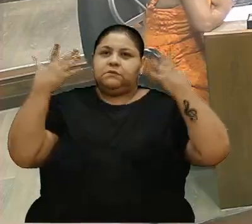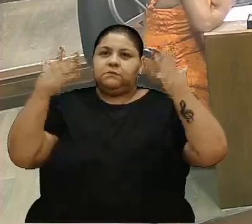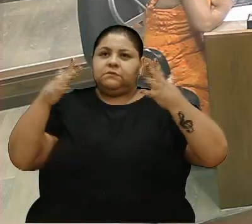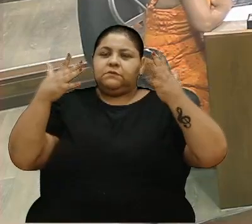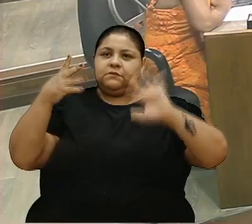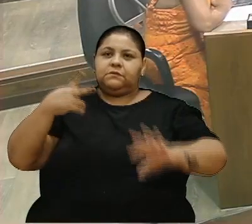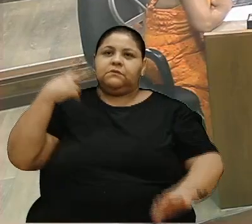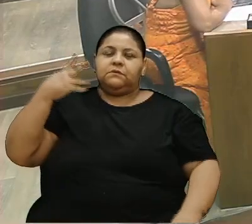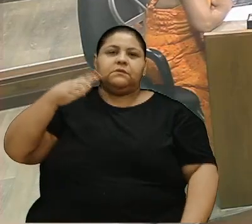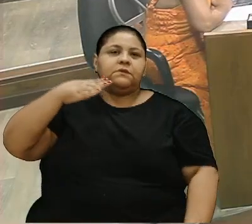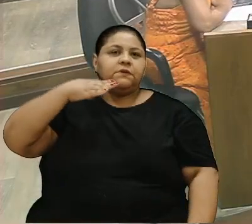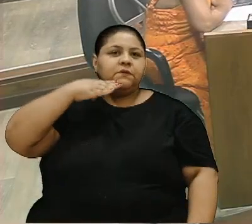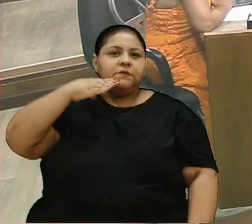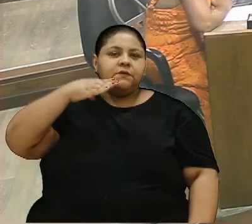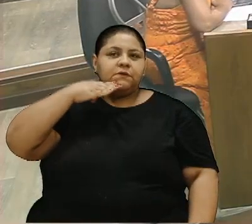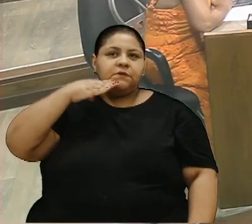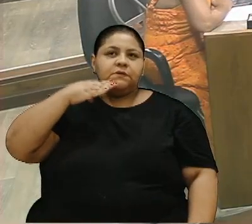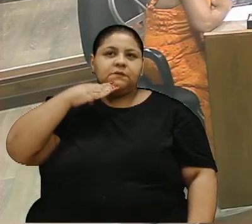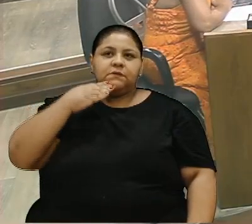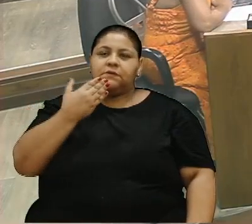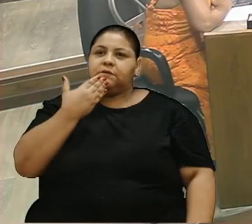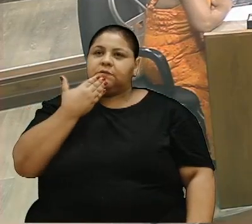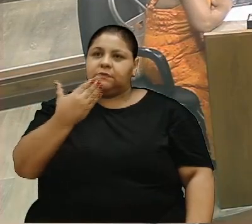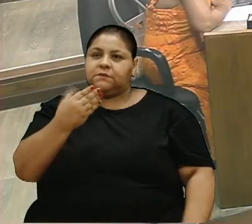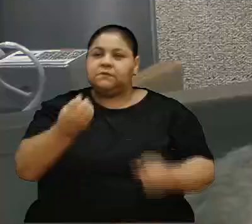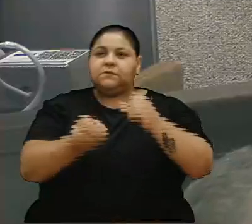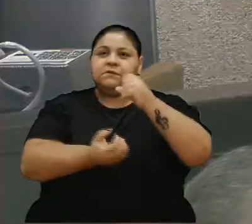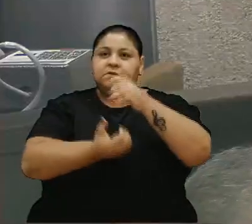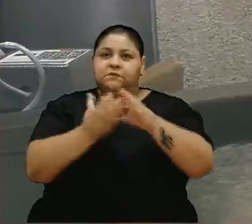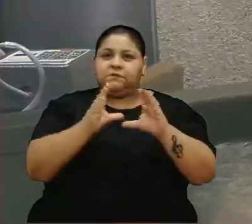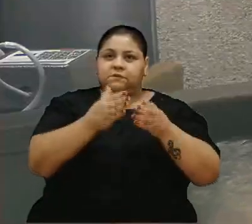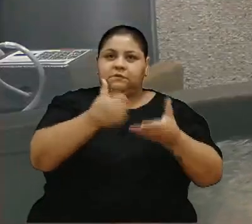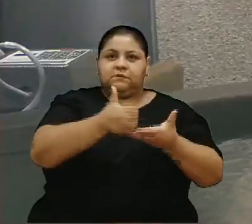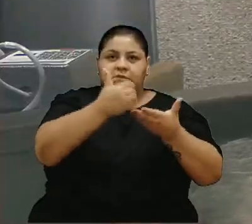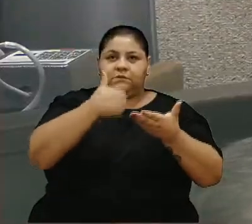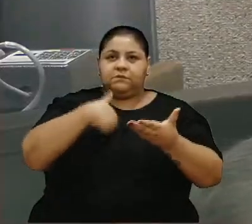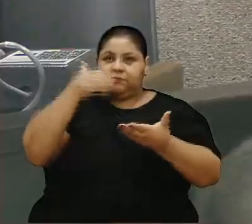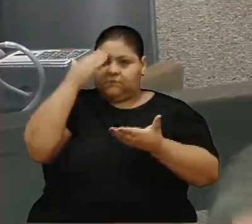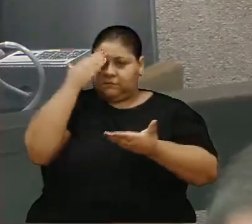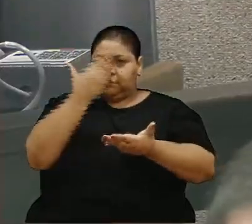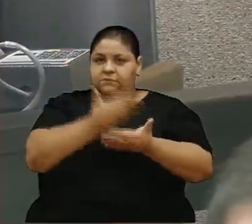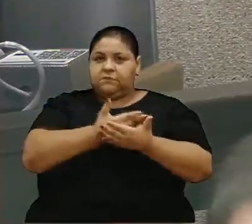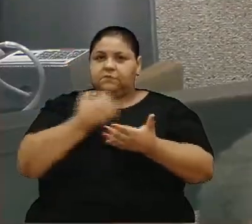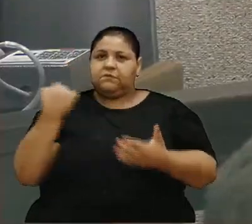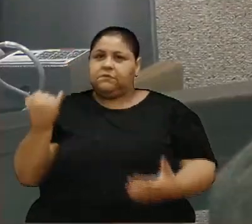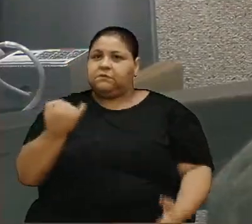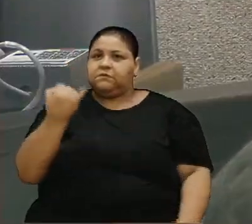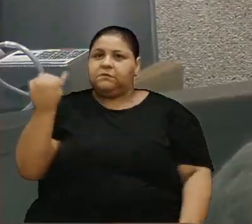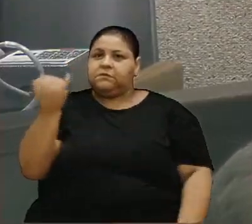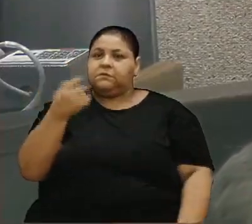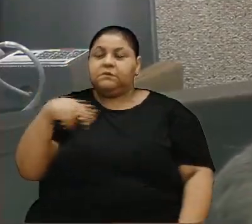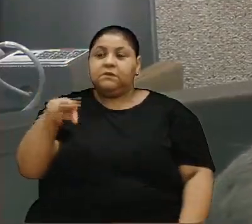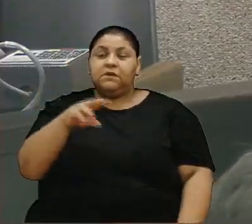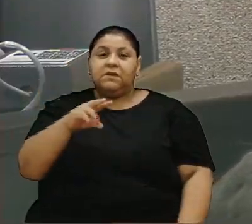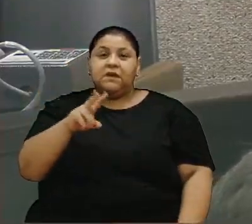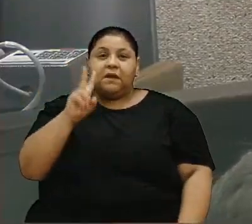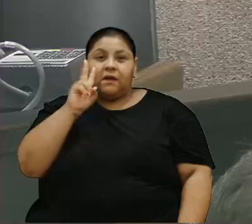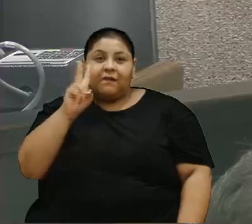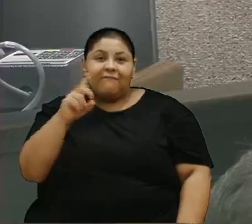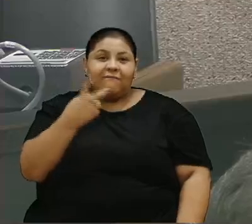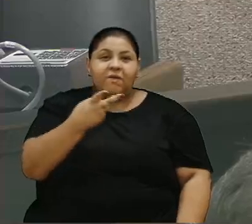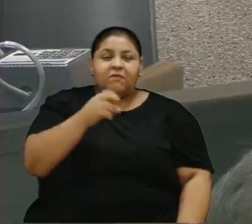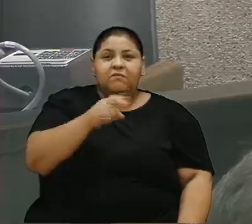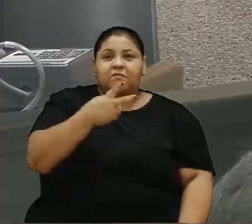O vereador Bortola, pelo pedido de reinstalação dessa frente. Acredito que é muito importante. O que a gente vivenciou em